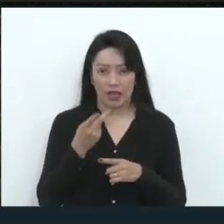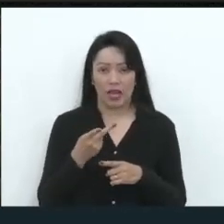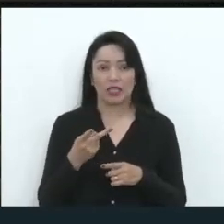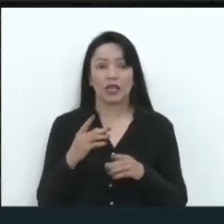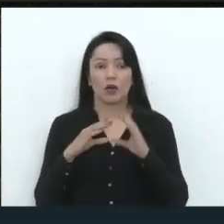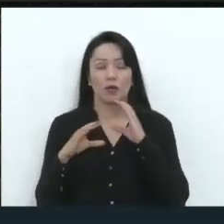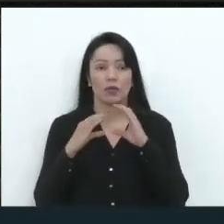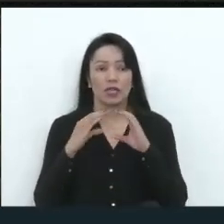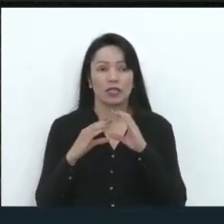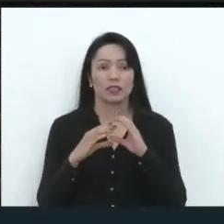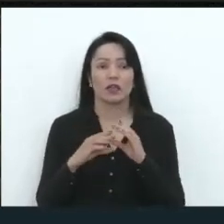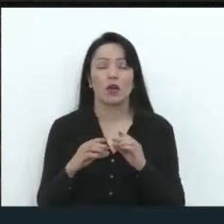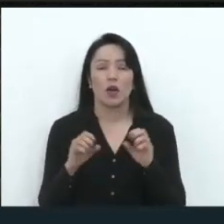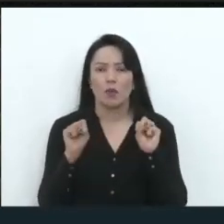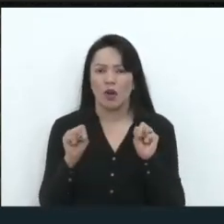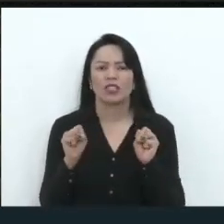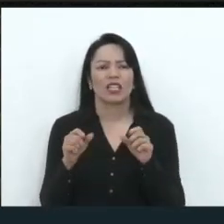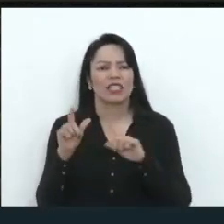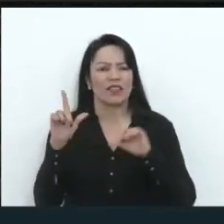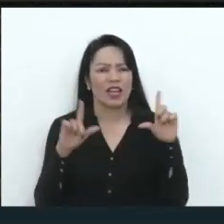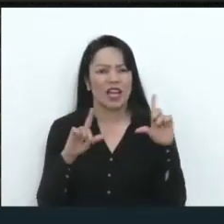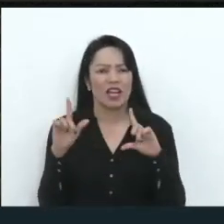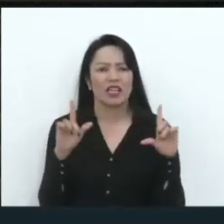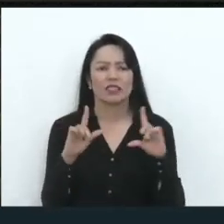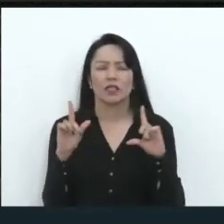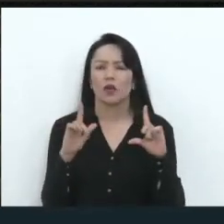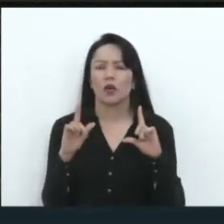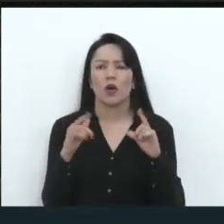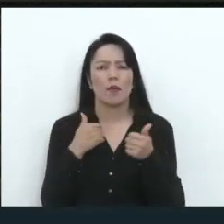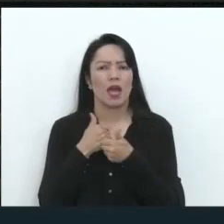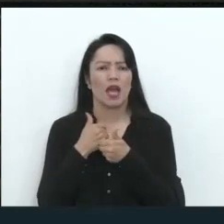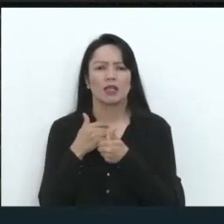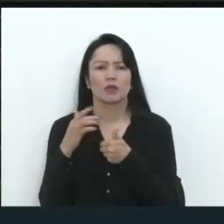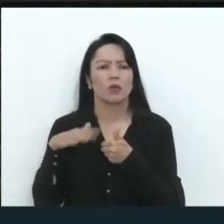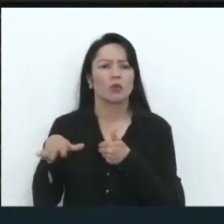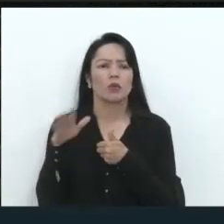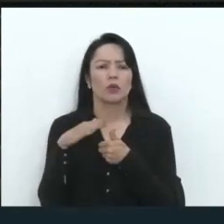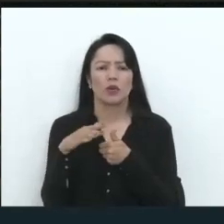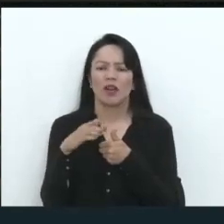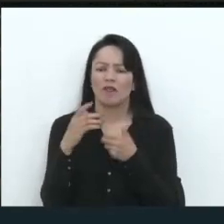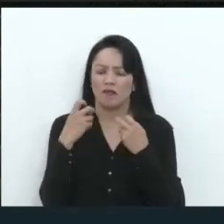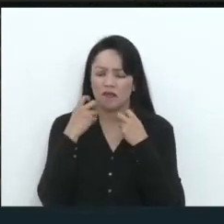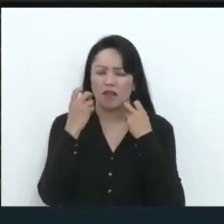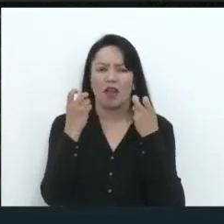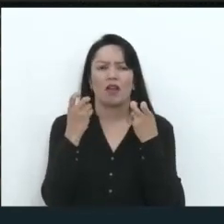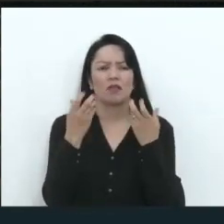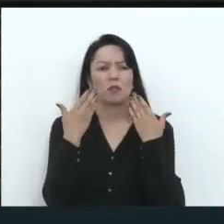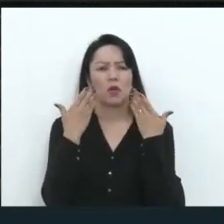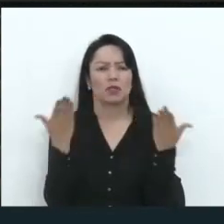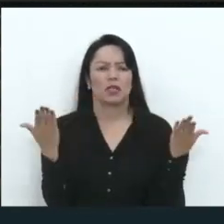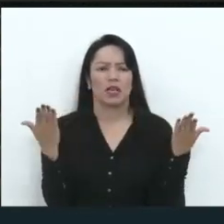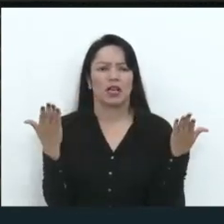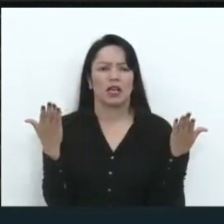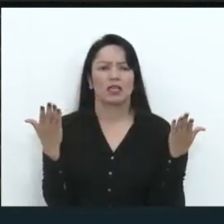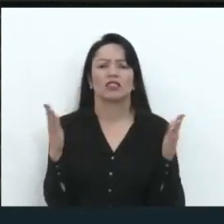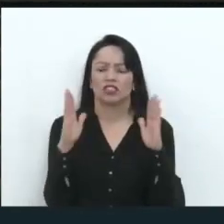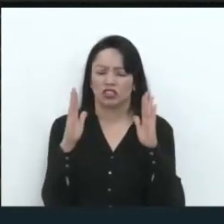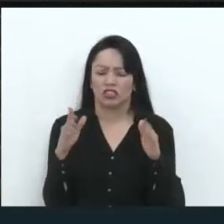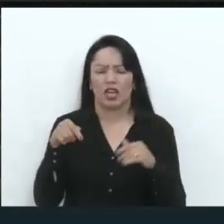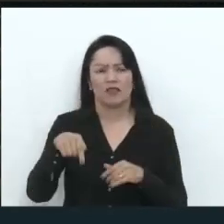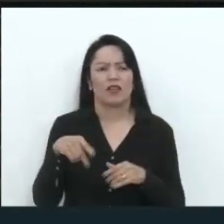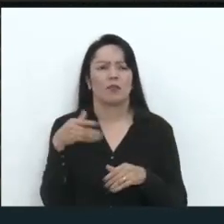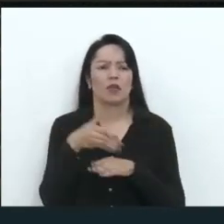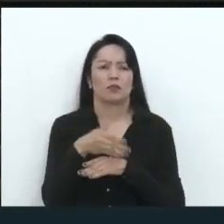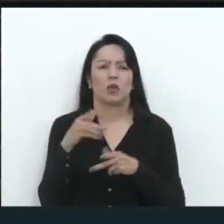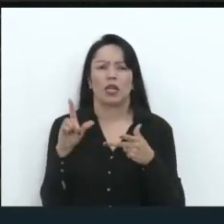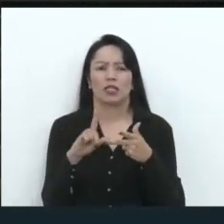comunicação, seja na grande imprensa, seja na imprensa local. Então, isso é vergonhoso para quem já esteve nesse legislativo